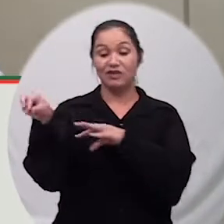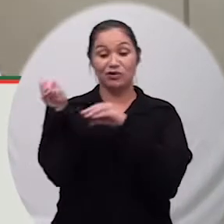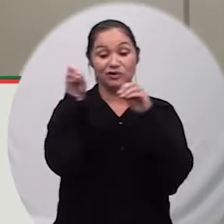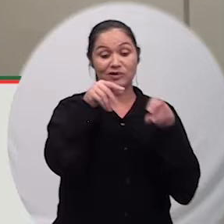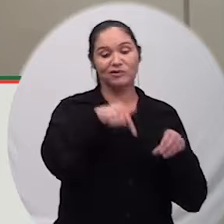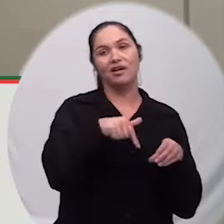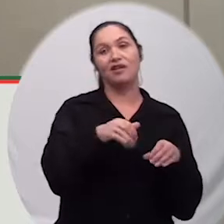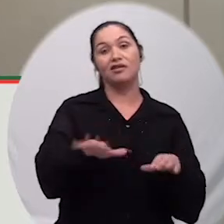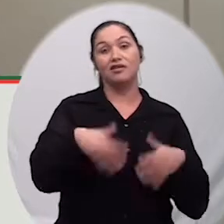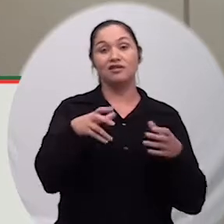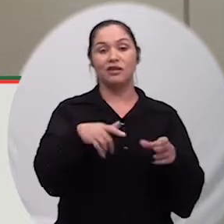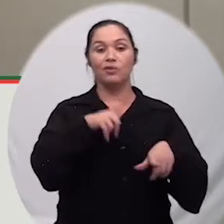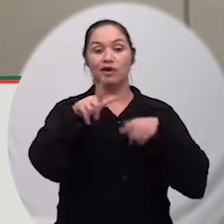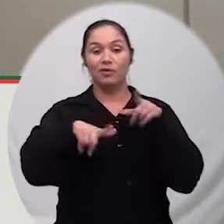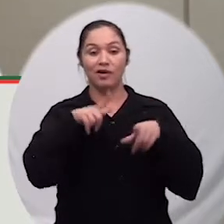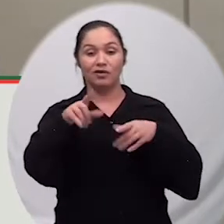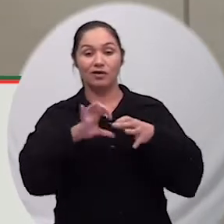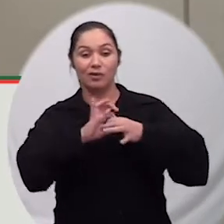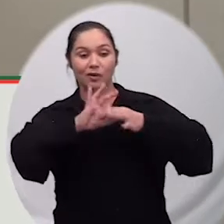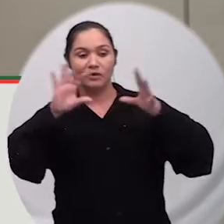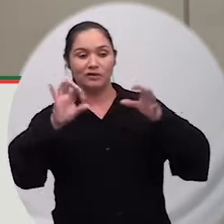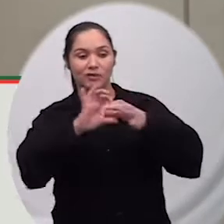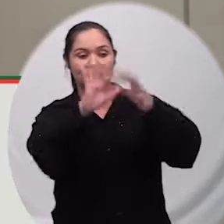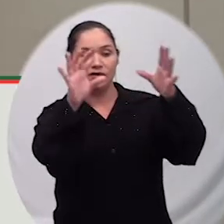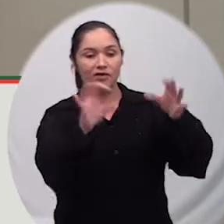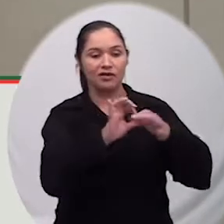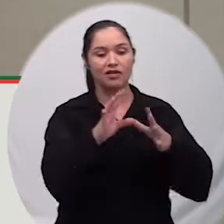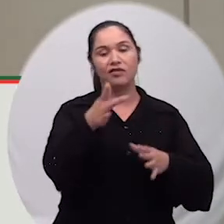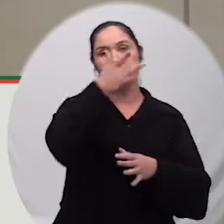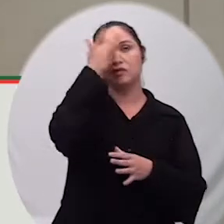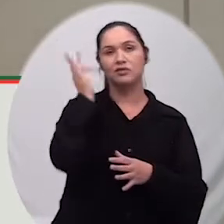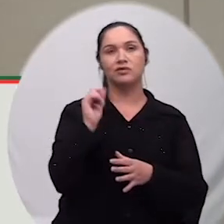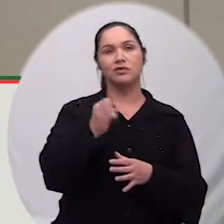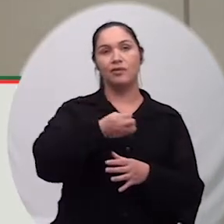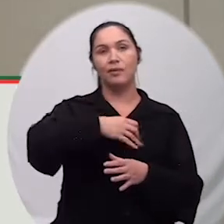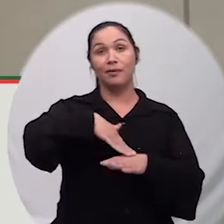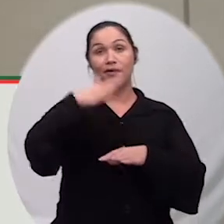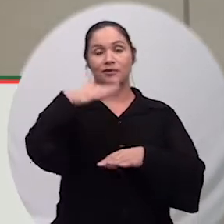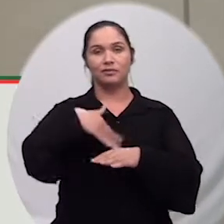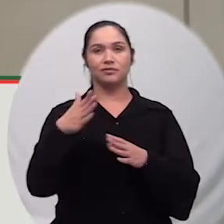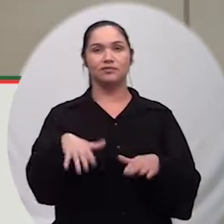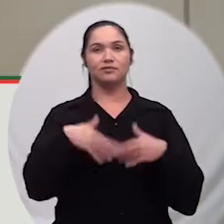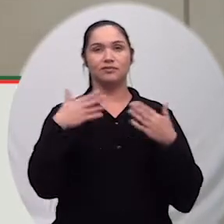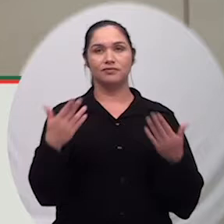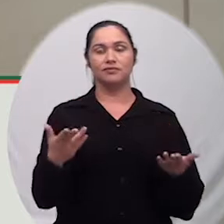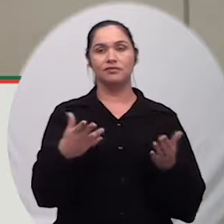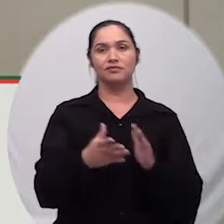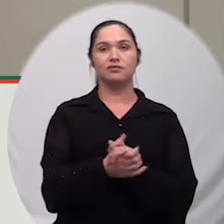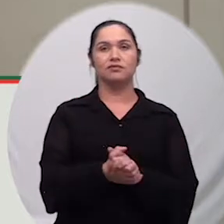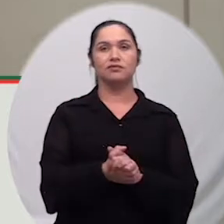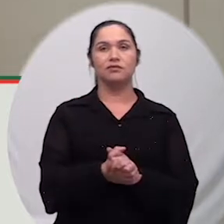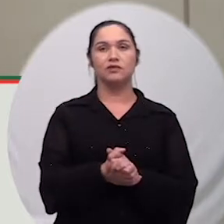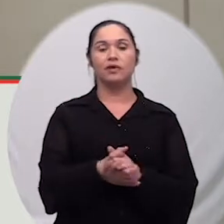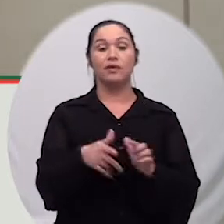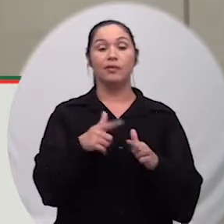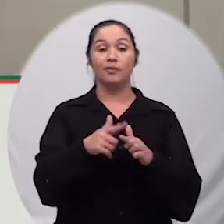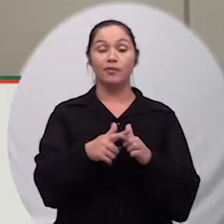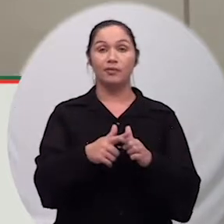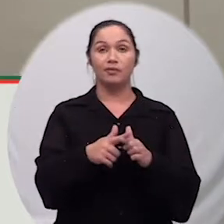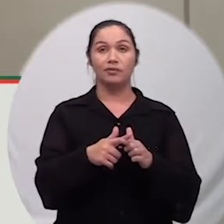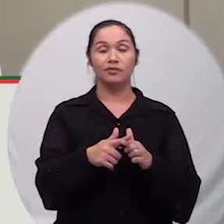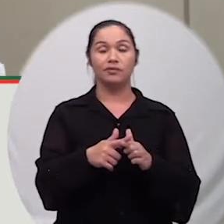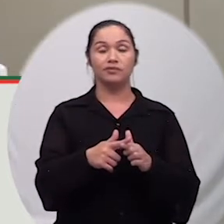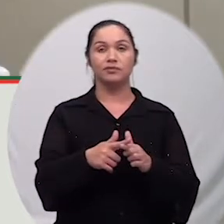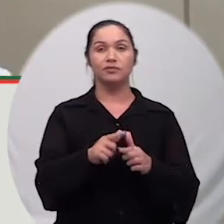conta dessa alíquota mais baixa, né, proporcionando assim não só a questão da geração do emprego,